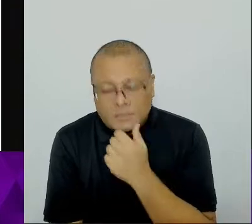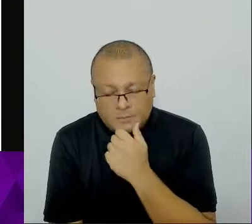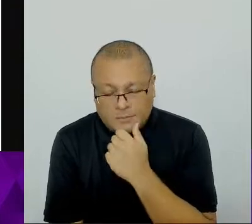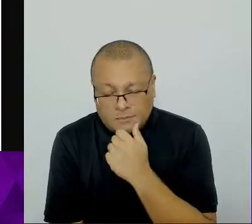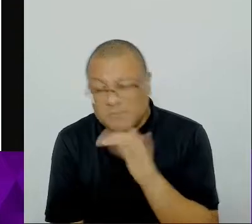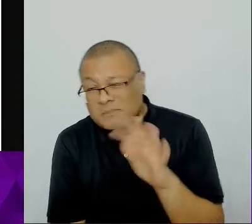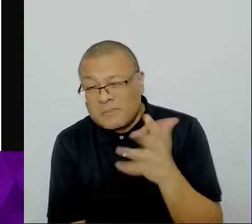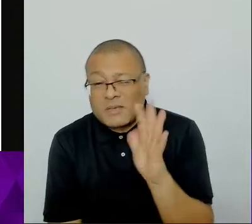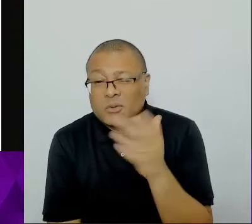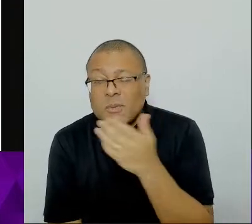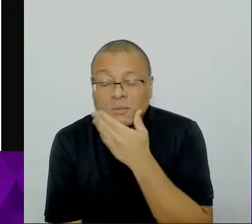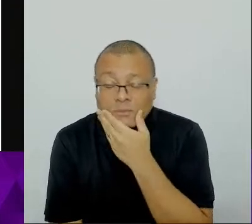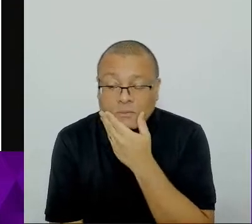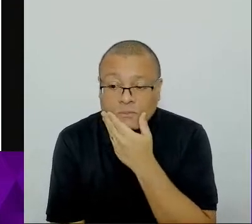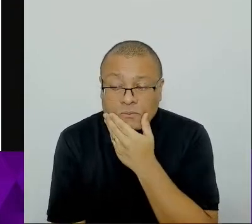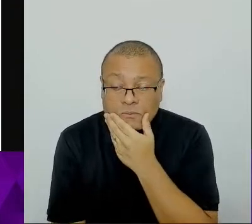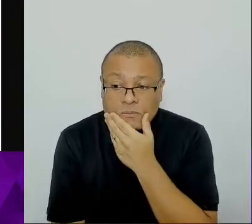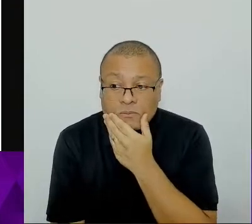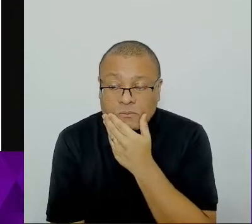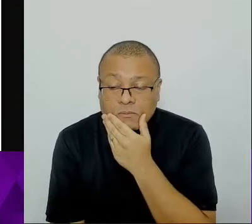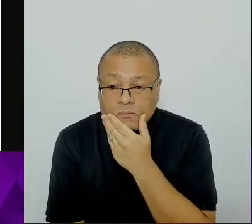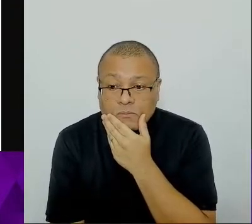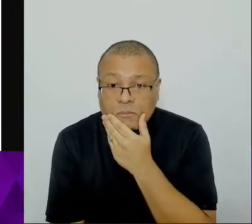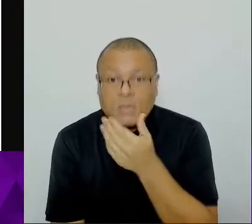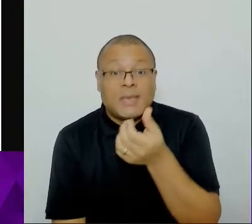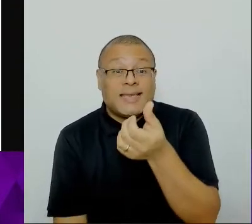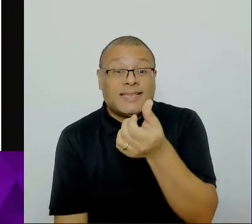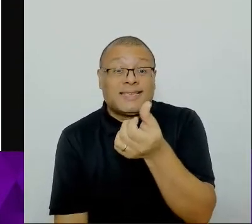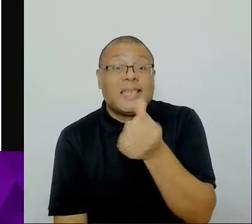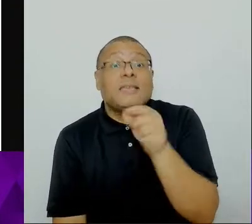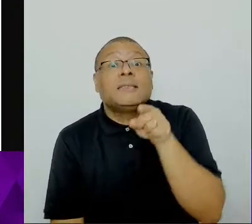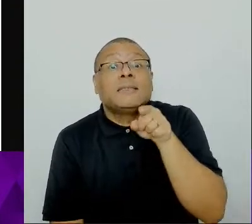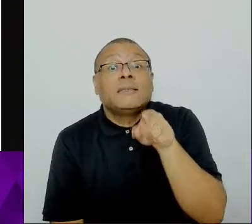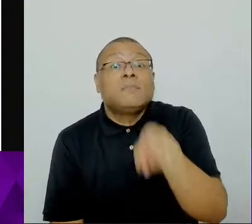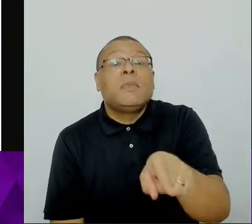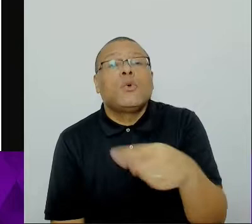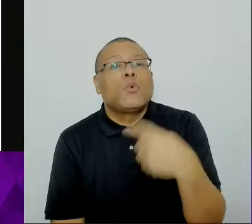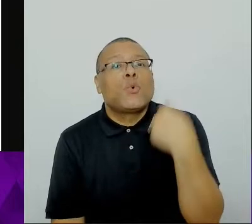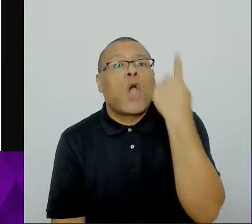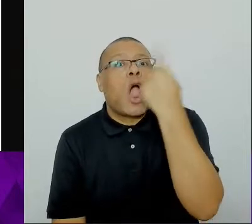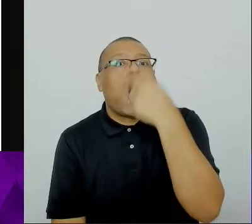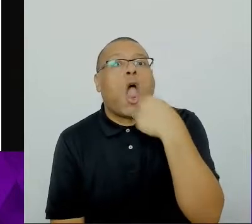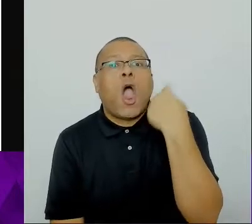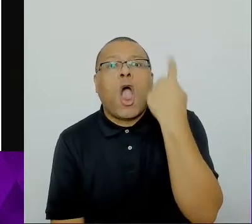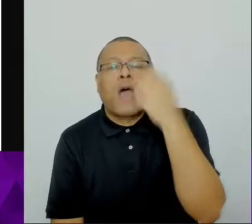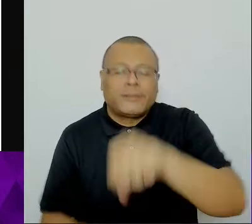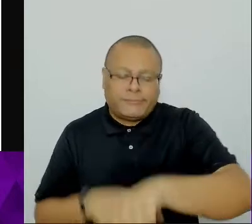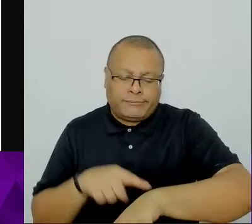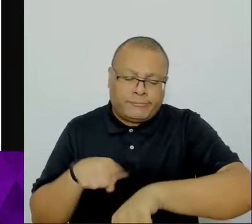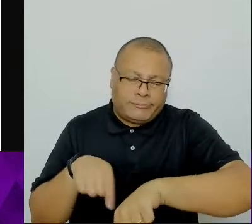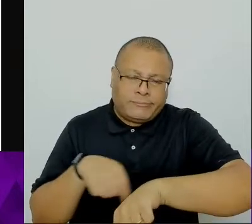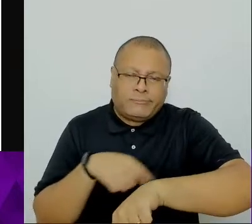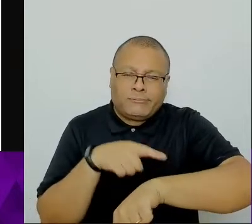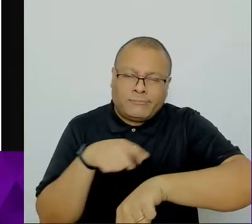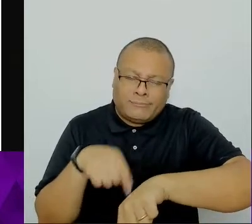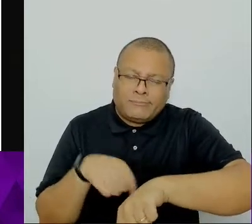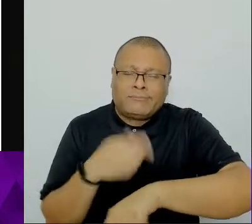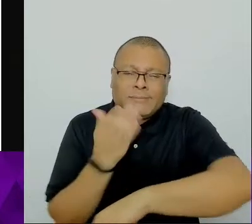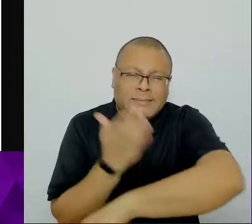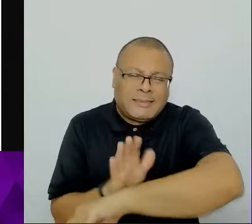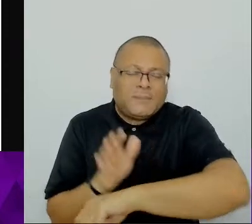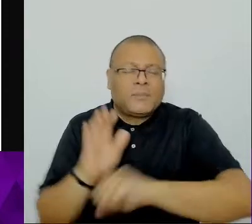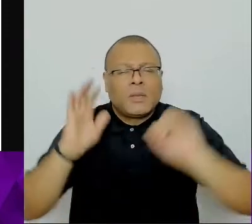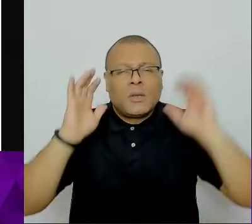escala de 6 mil horas para treinar um modelo desse, né? E aí, quando a gente